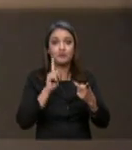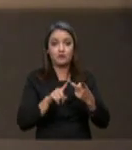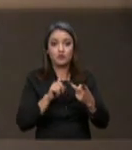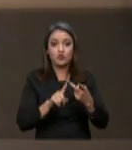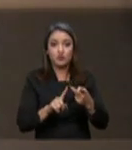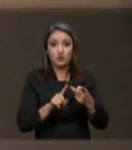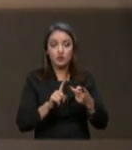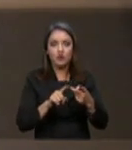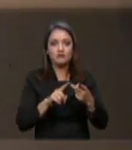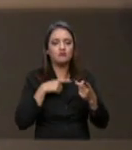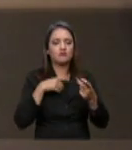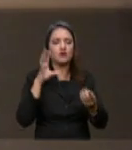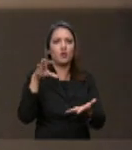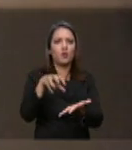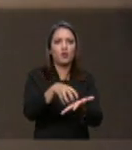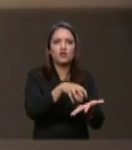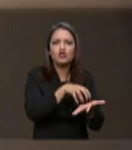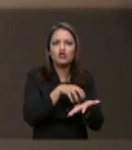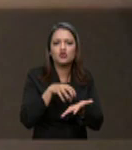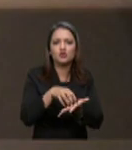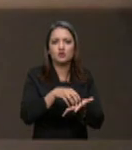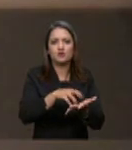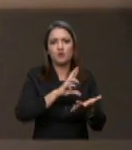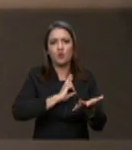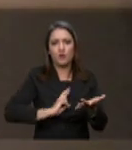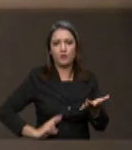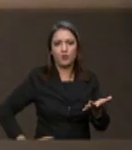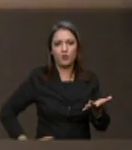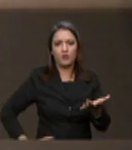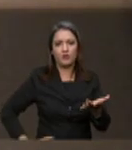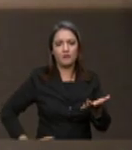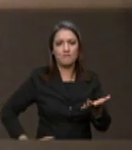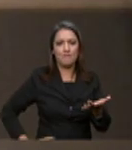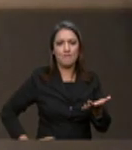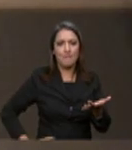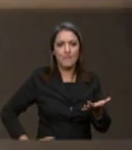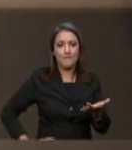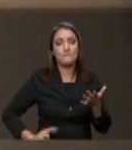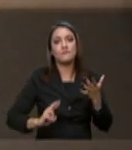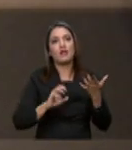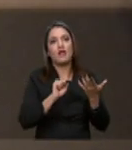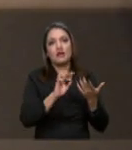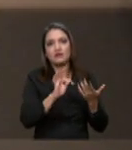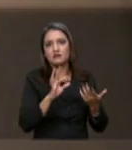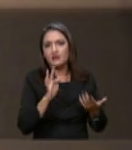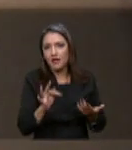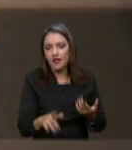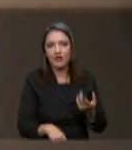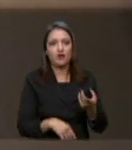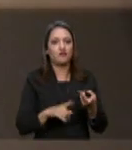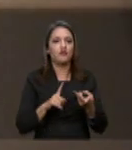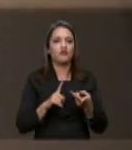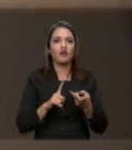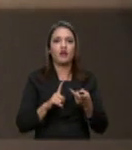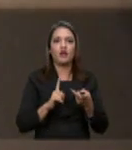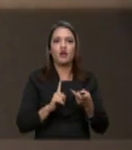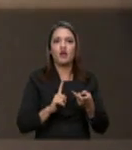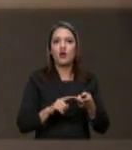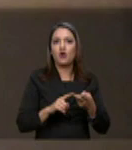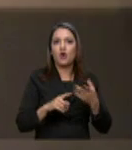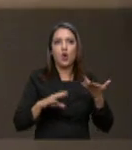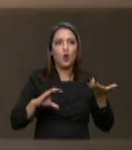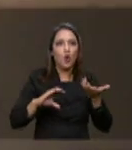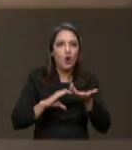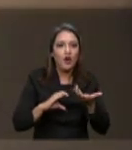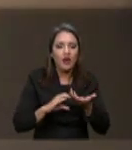de alguma Instituição da República eu quero Supremo quero uma casa do congresso